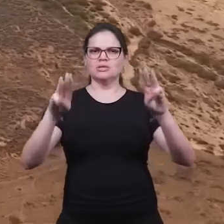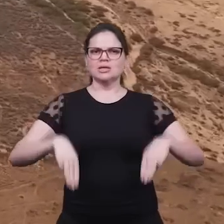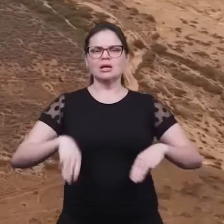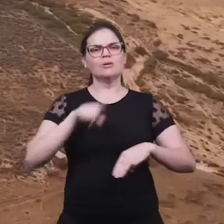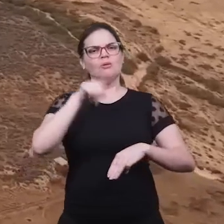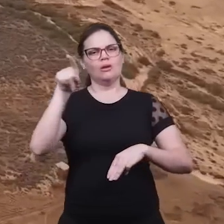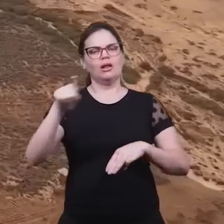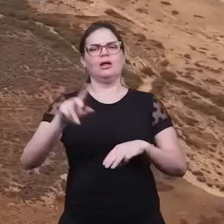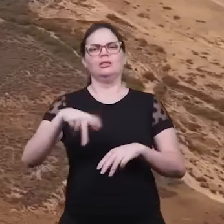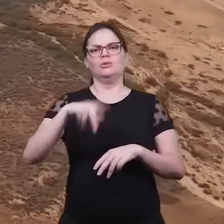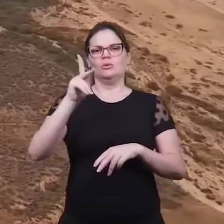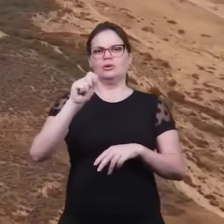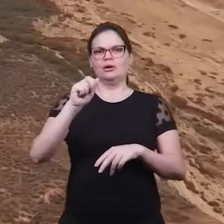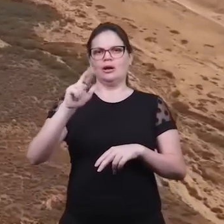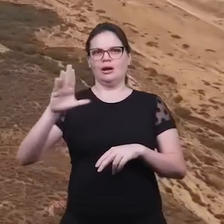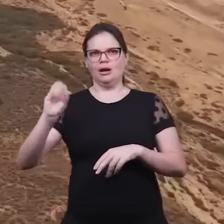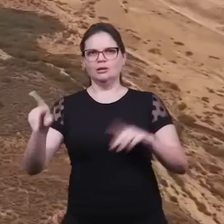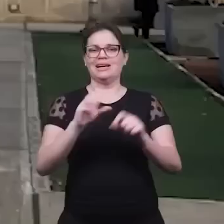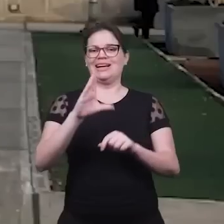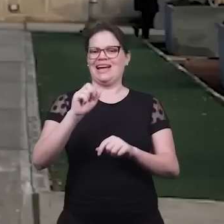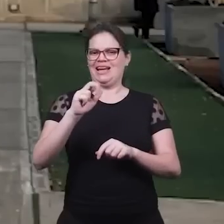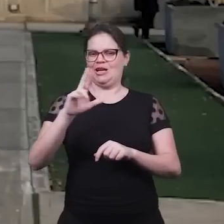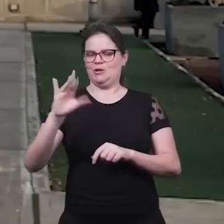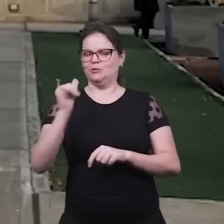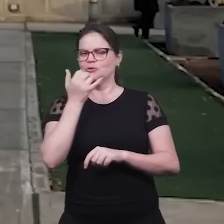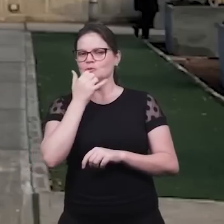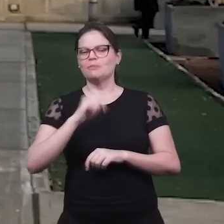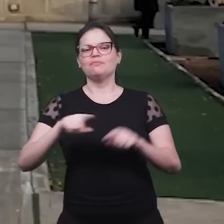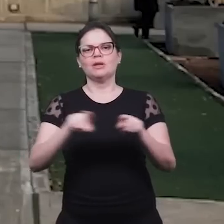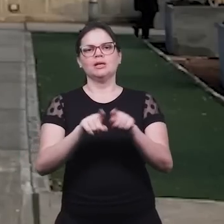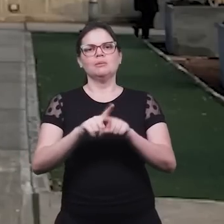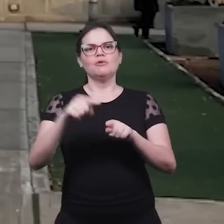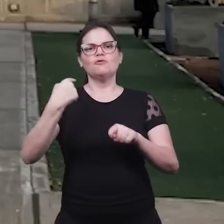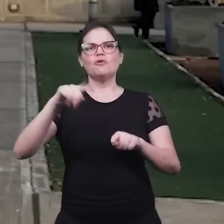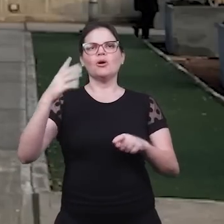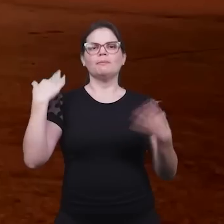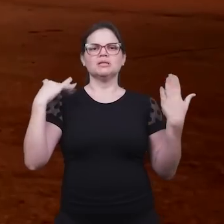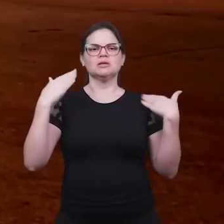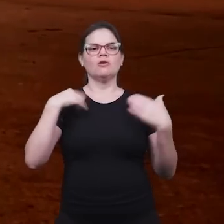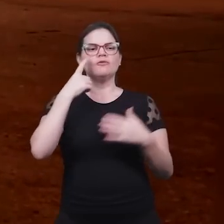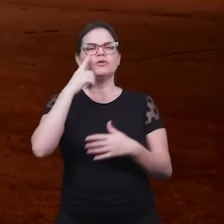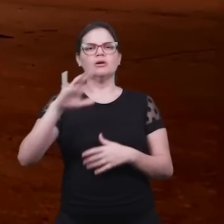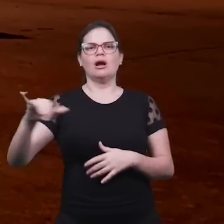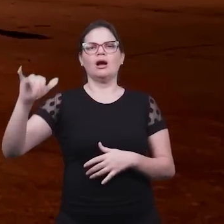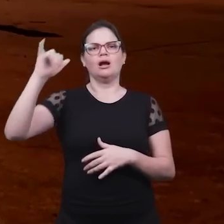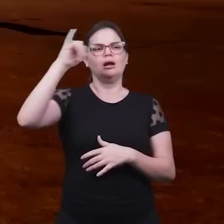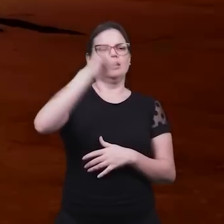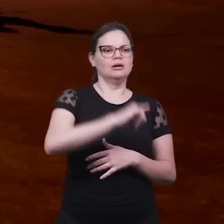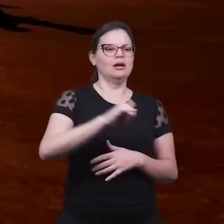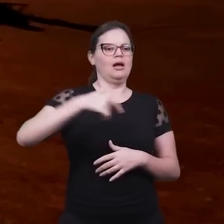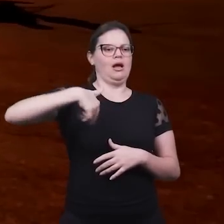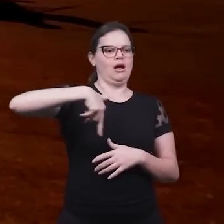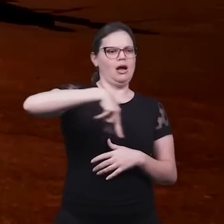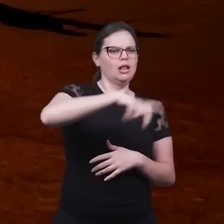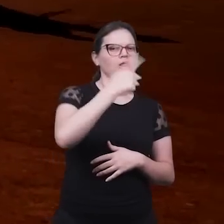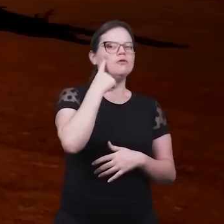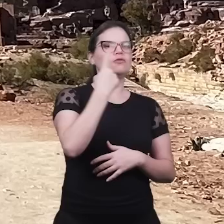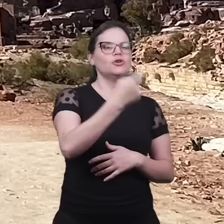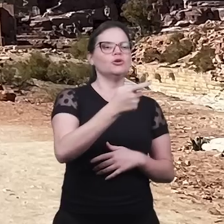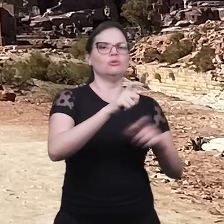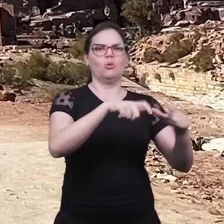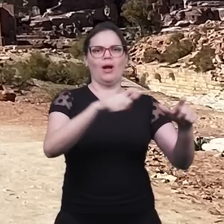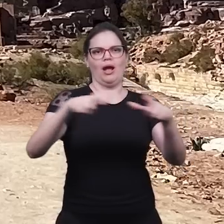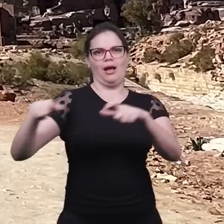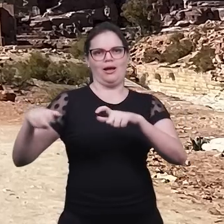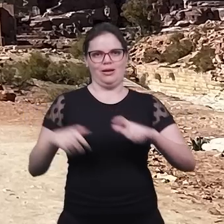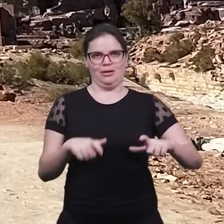museu lá do Cairo e fez a caminhada ali numa parte, depois pegou um avião até a outra parte,